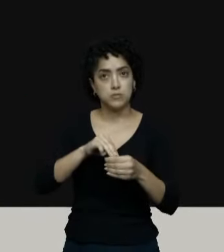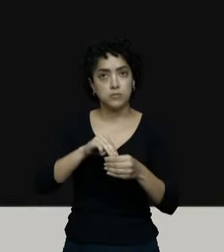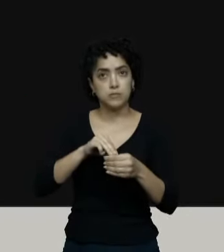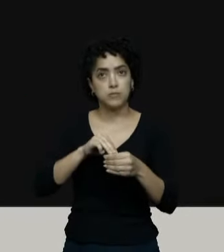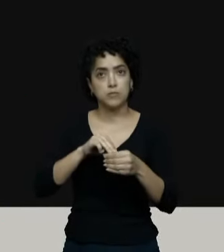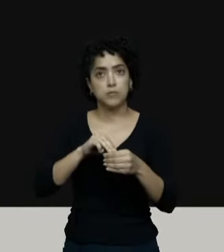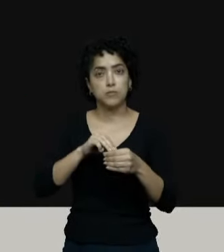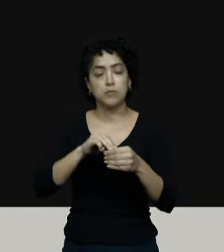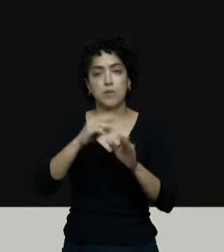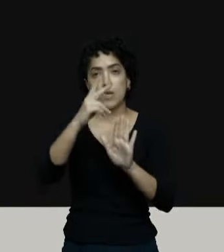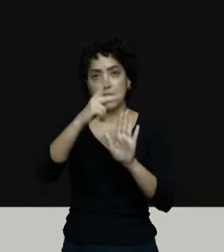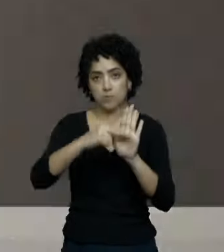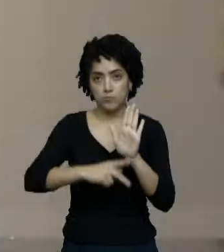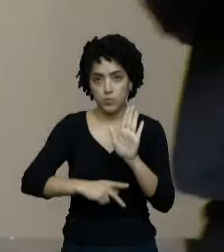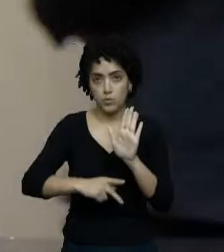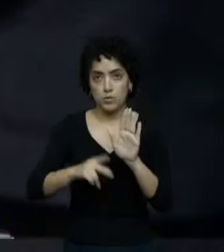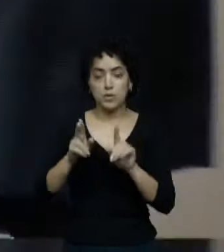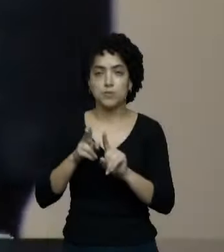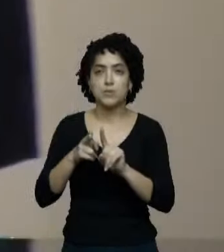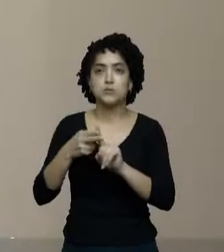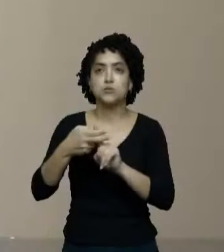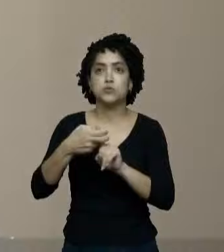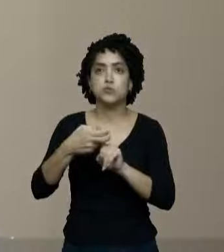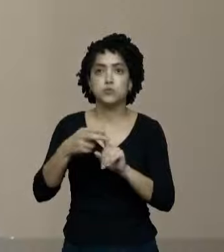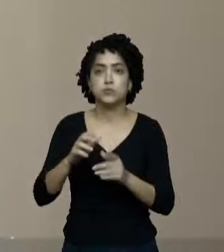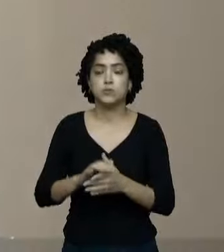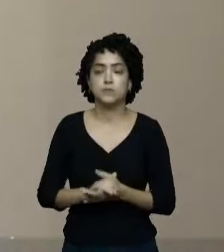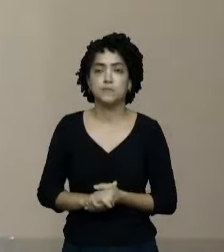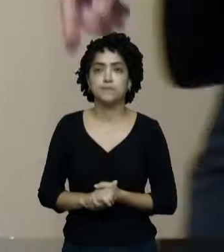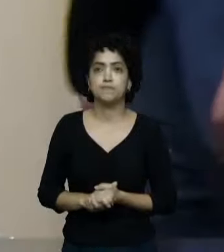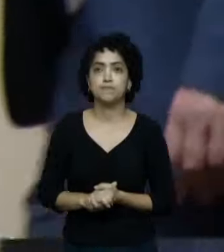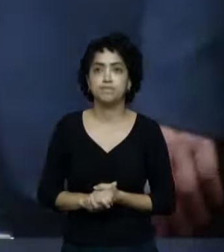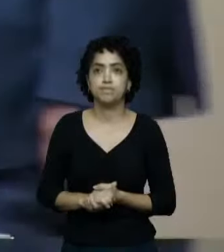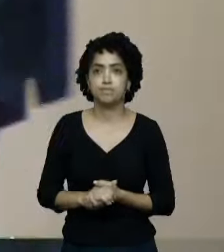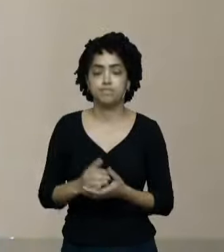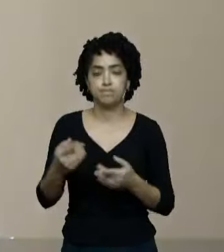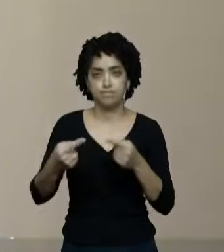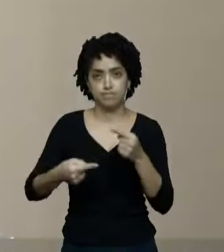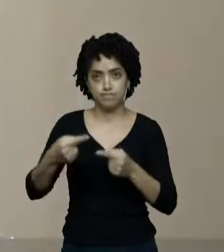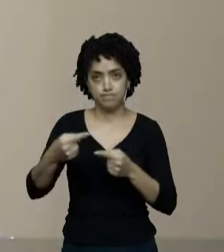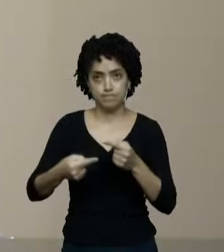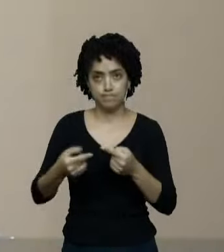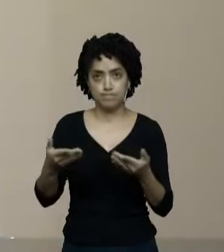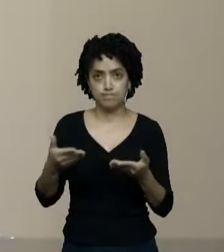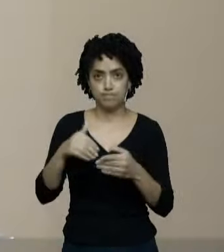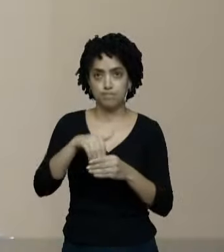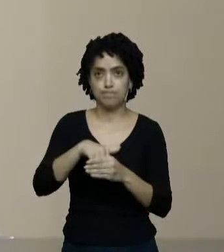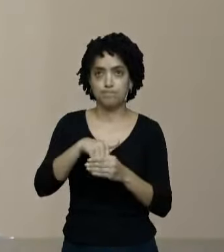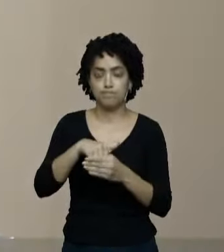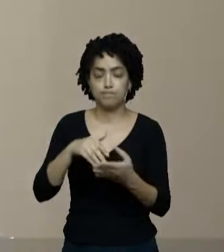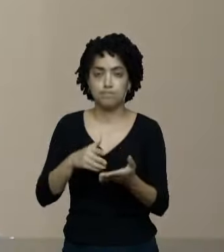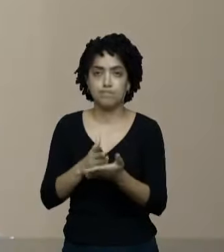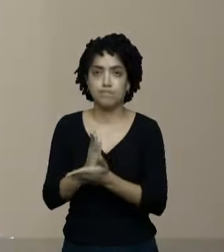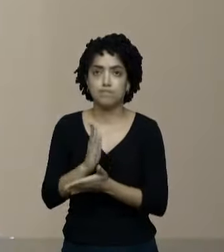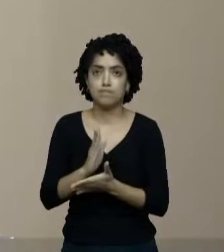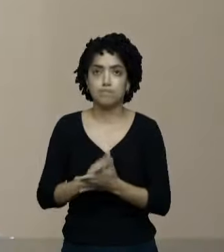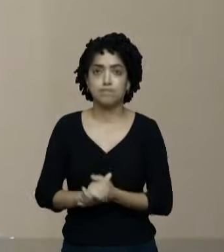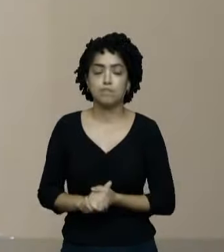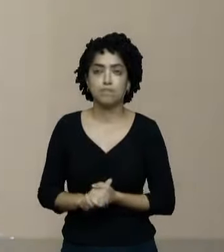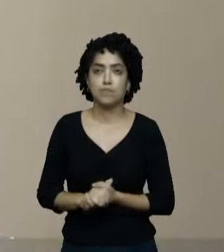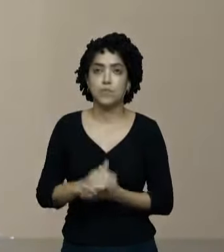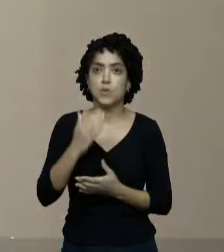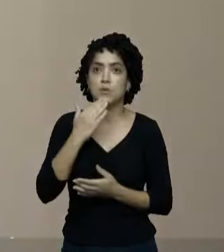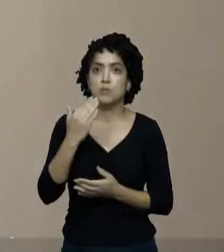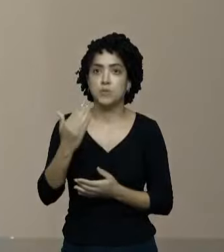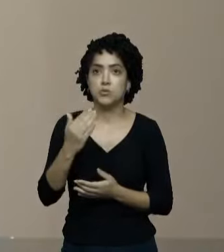do SUS. Em discussão. Não havendo quem queira discutir em votação, está aprovado. Pedido de